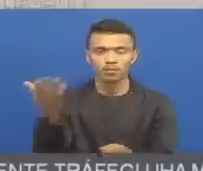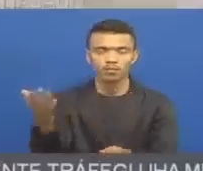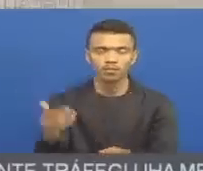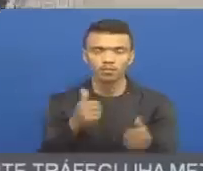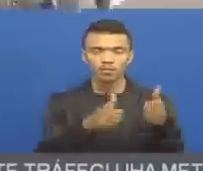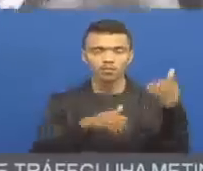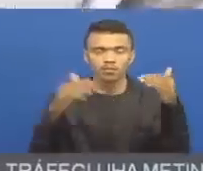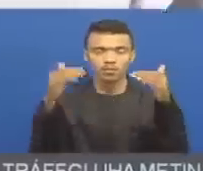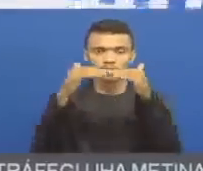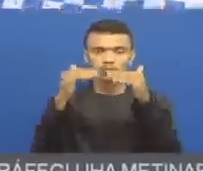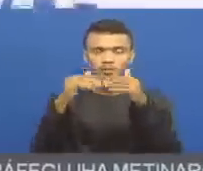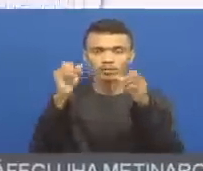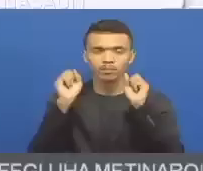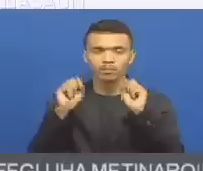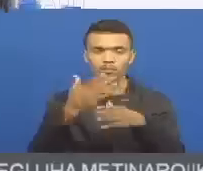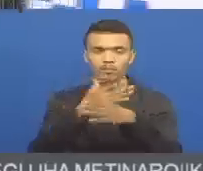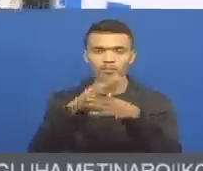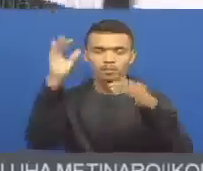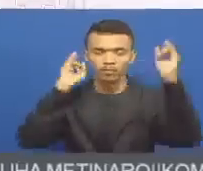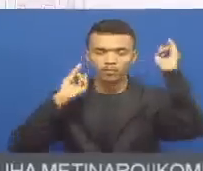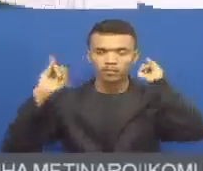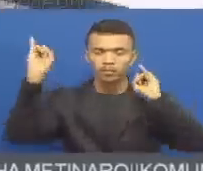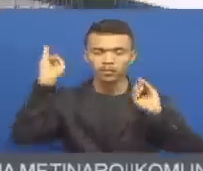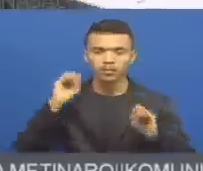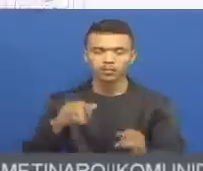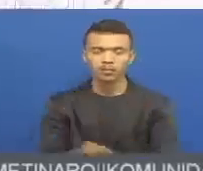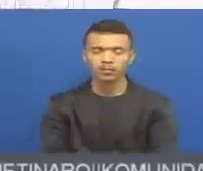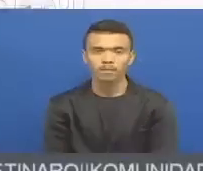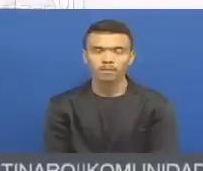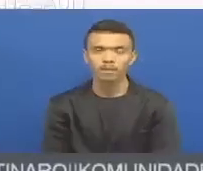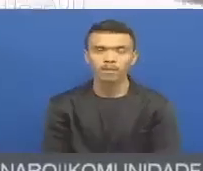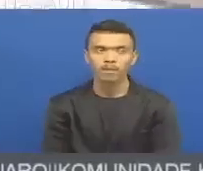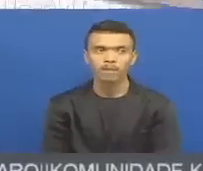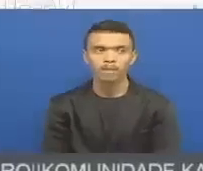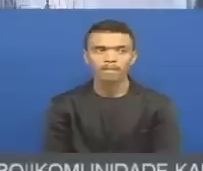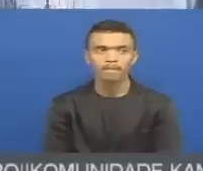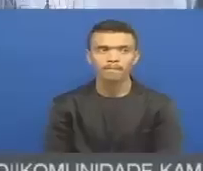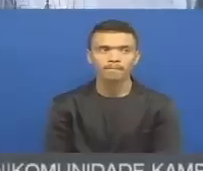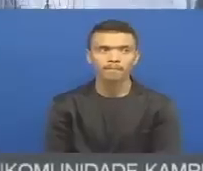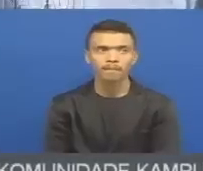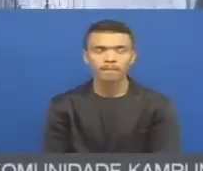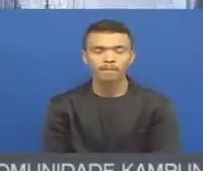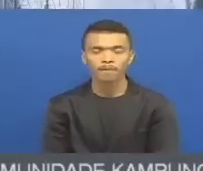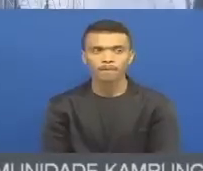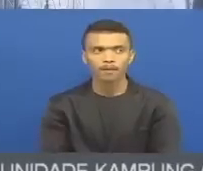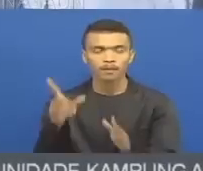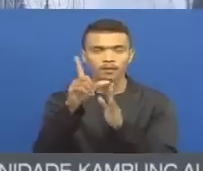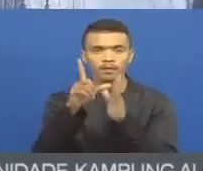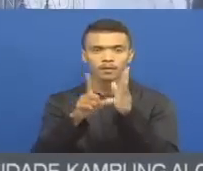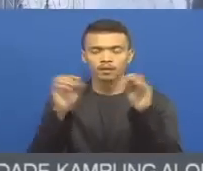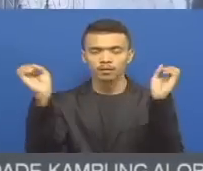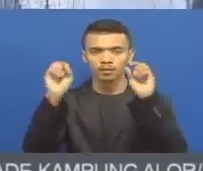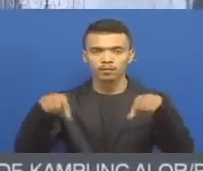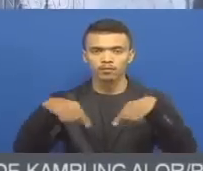para fa informação ba produto ne ve e ta bo sir belefan ida ne ve makla belefan quando ida ne ve leila permite para ta fan ni